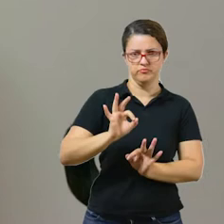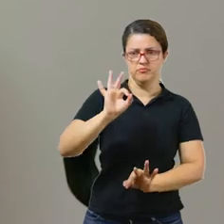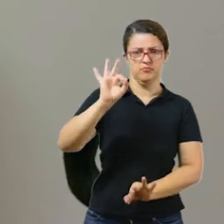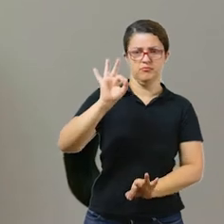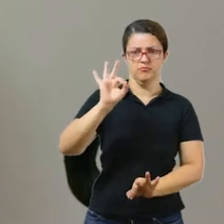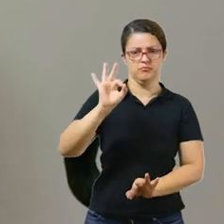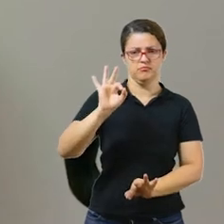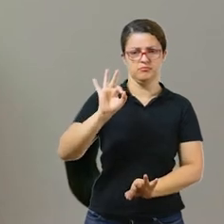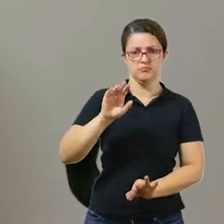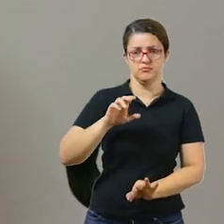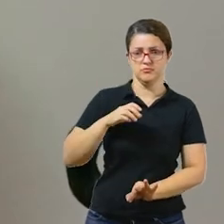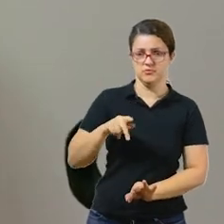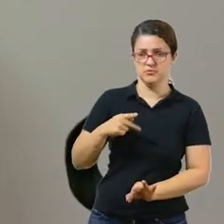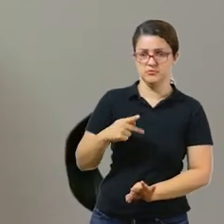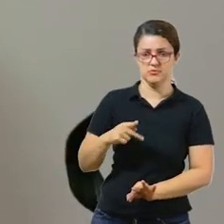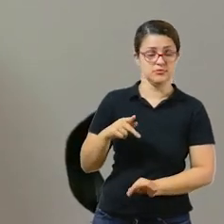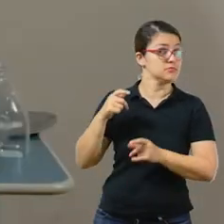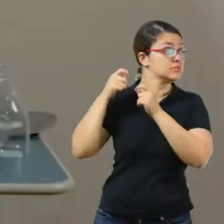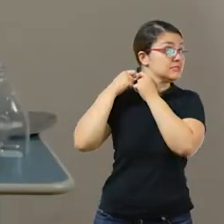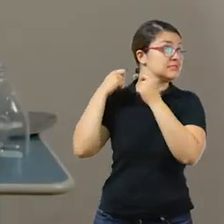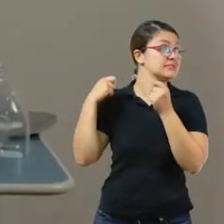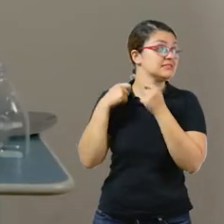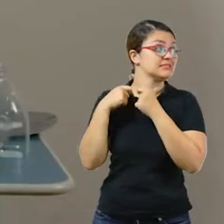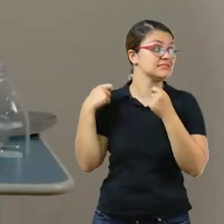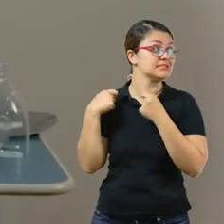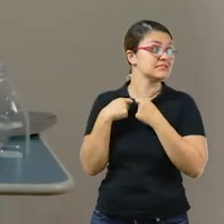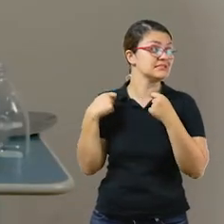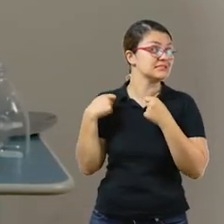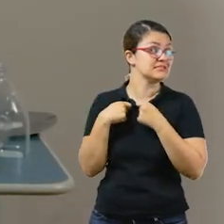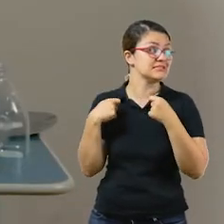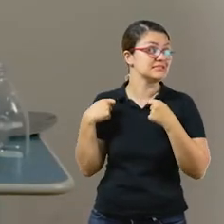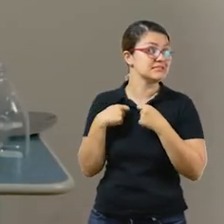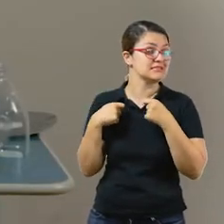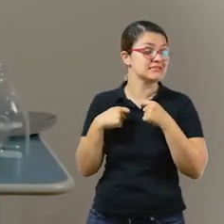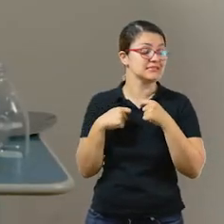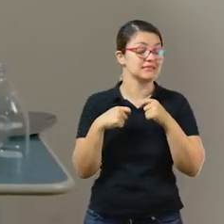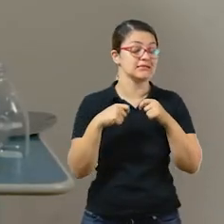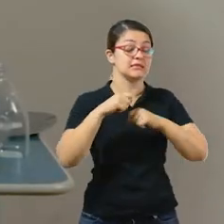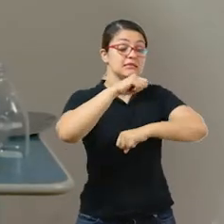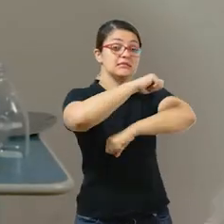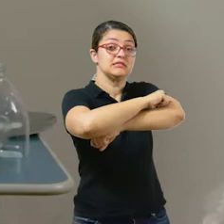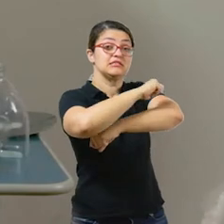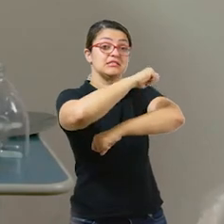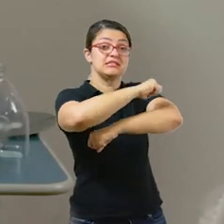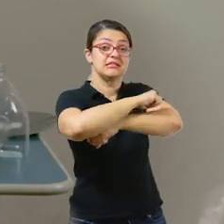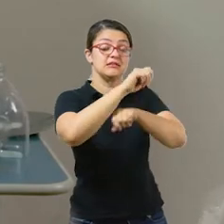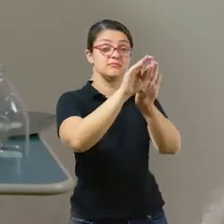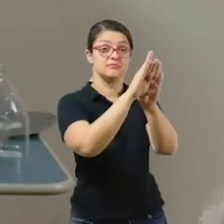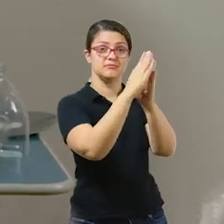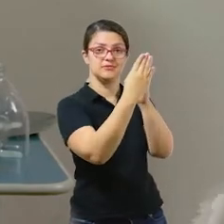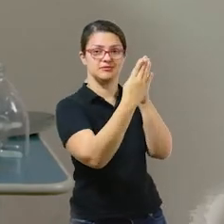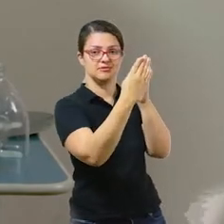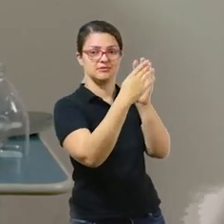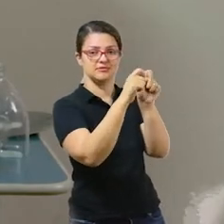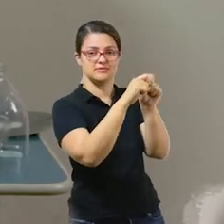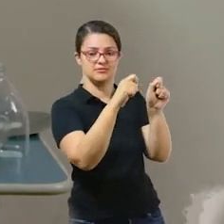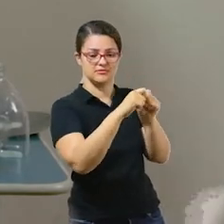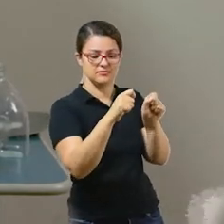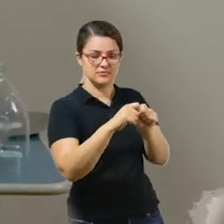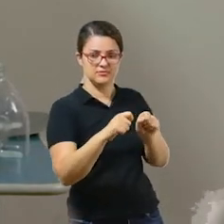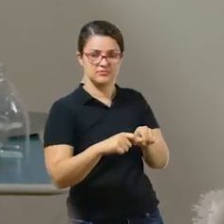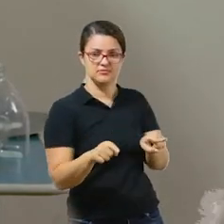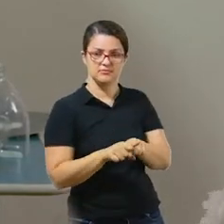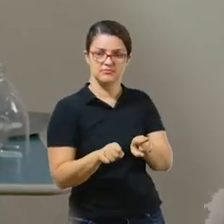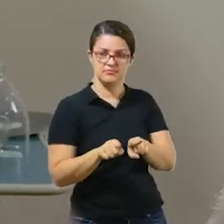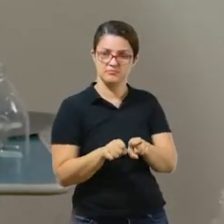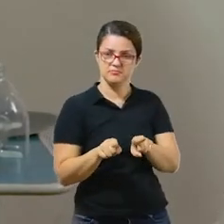a nossa pequena Rapunzel com as suas tranças lá na janelinha. Temos outra opção de fazer também